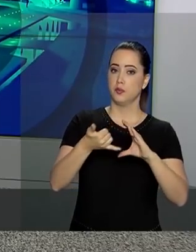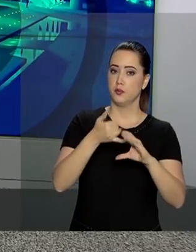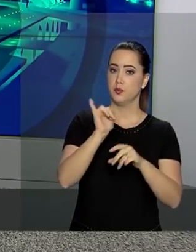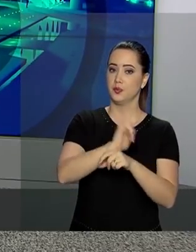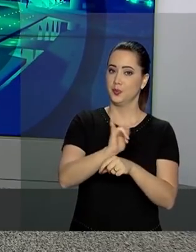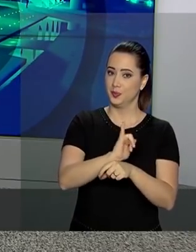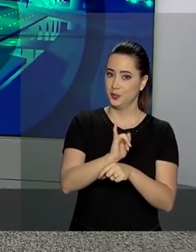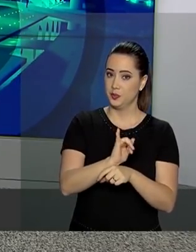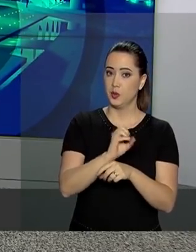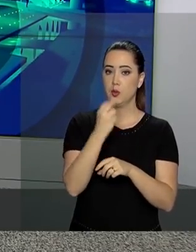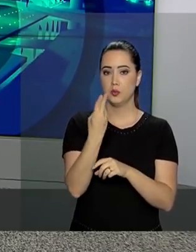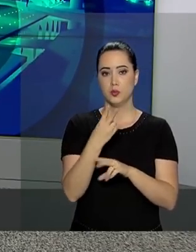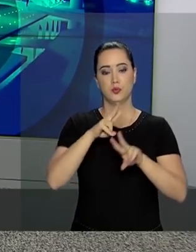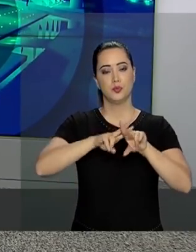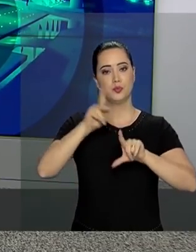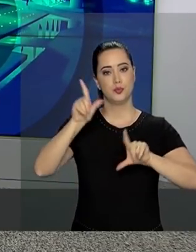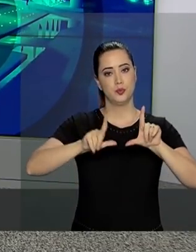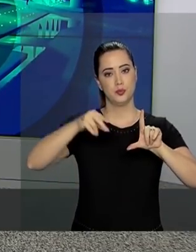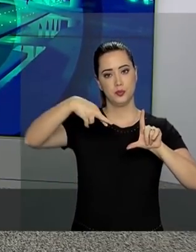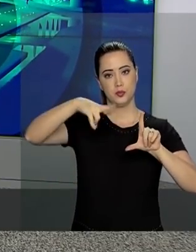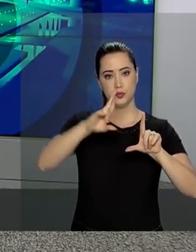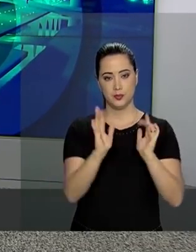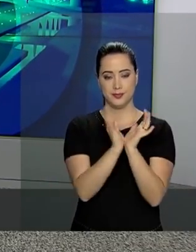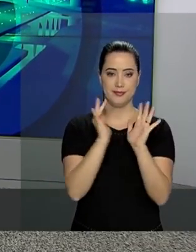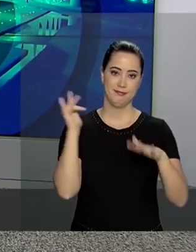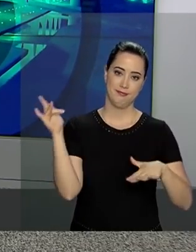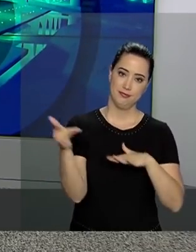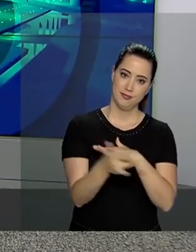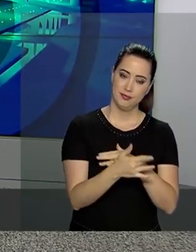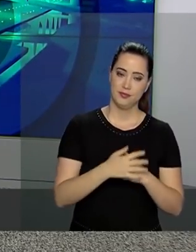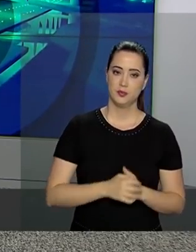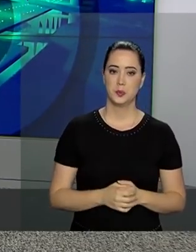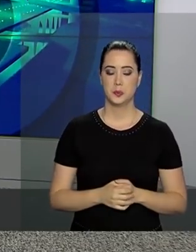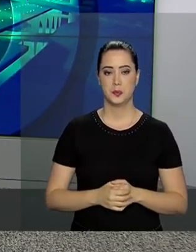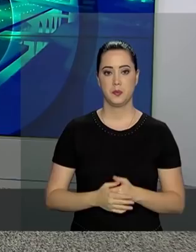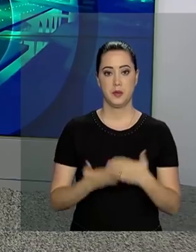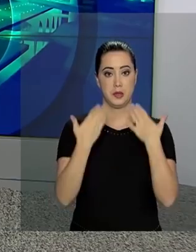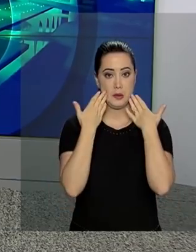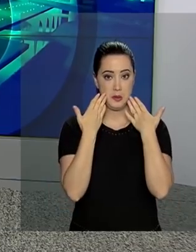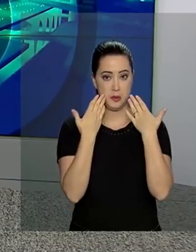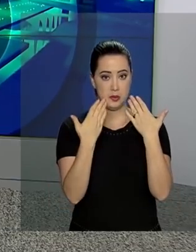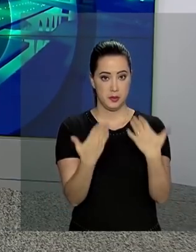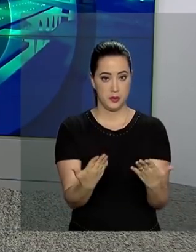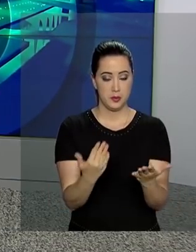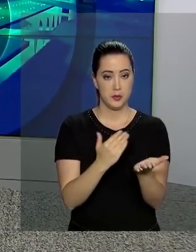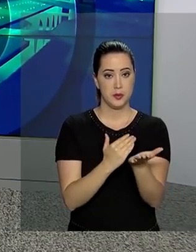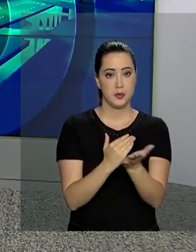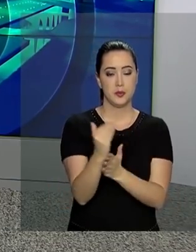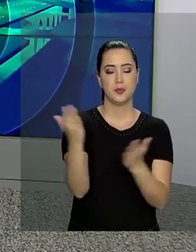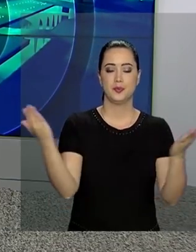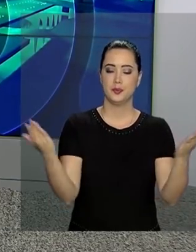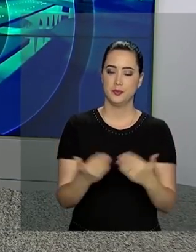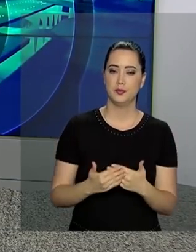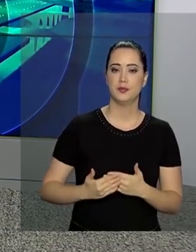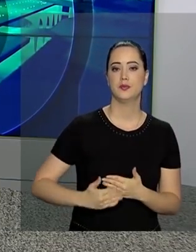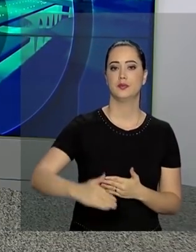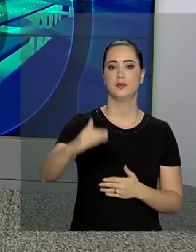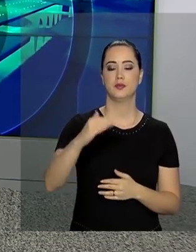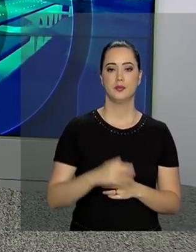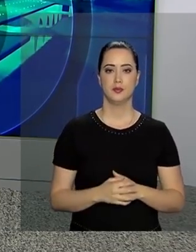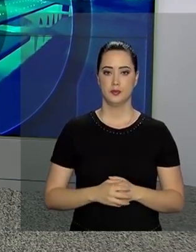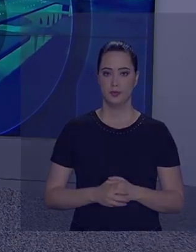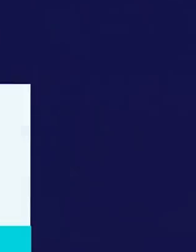-Papo ao vivo no YouTube ou usar a hashtag TVNBR nas redes sociais. O repórter NBR começa